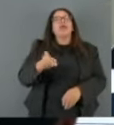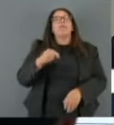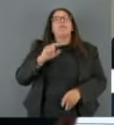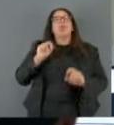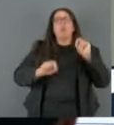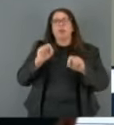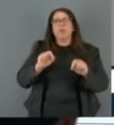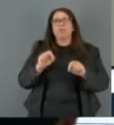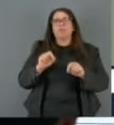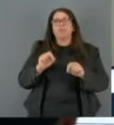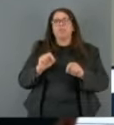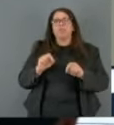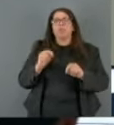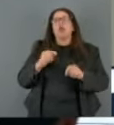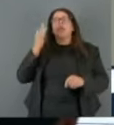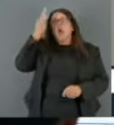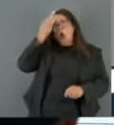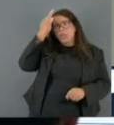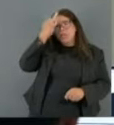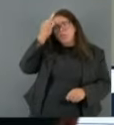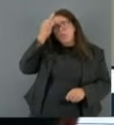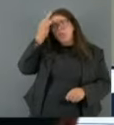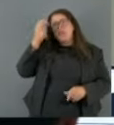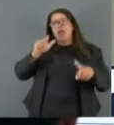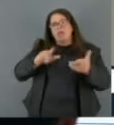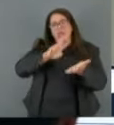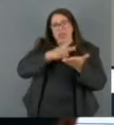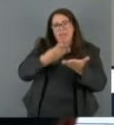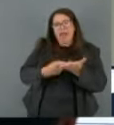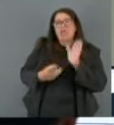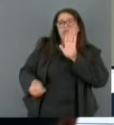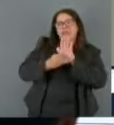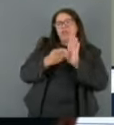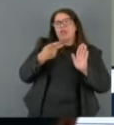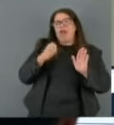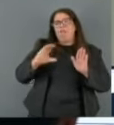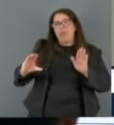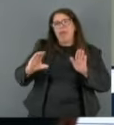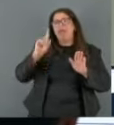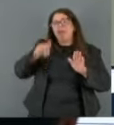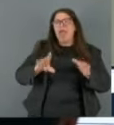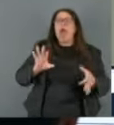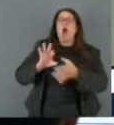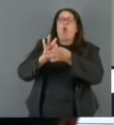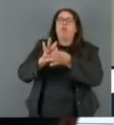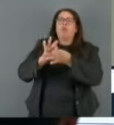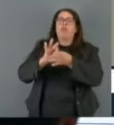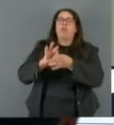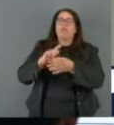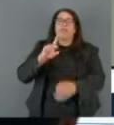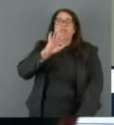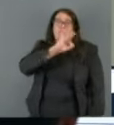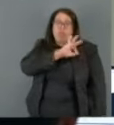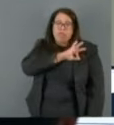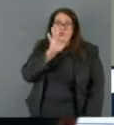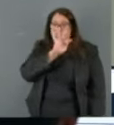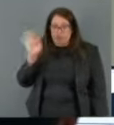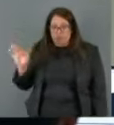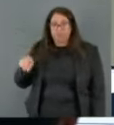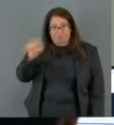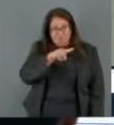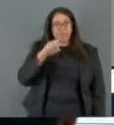nossa filosofia, que está traduzida na PEC, de integração das forças policiais. Senador Moro, Vossa Excelência